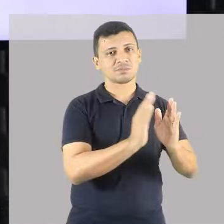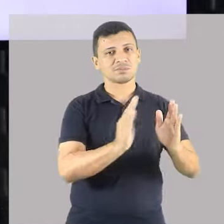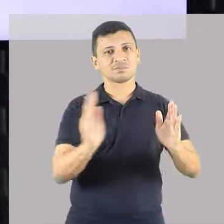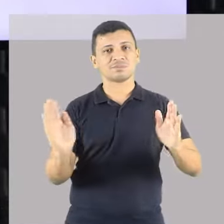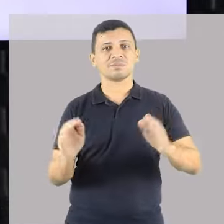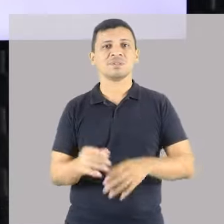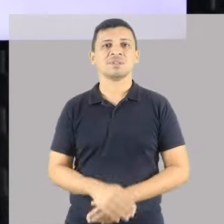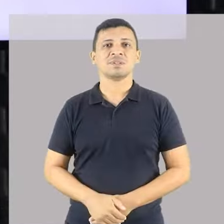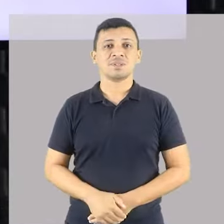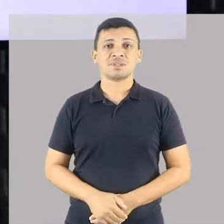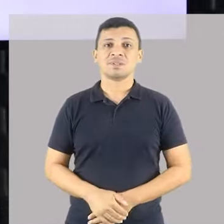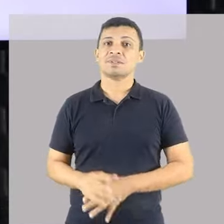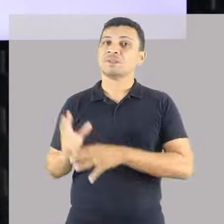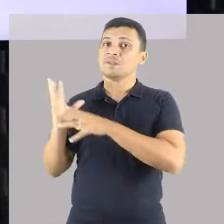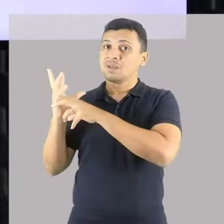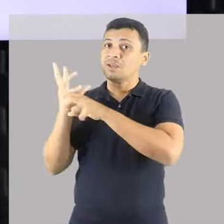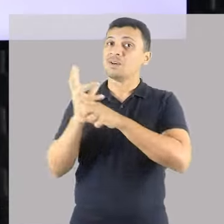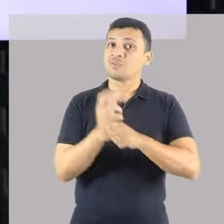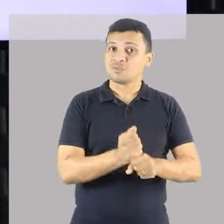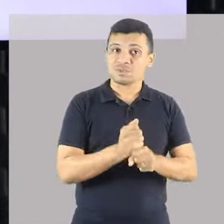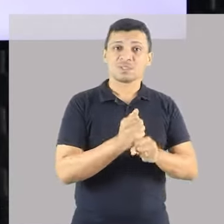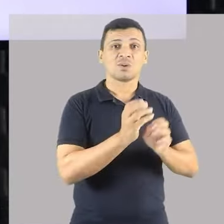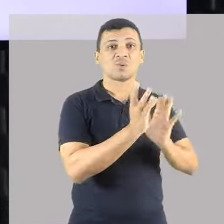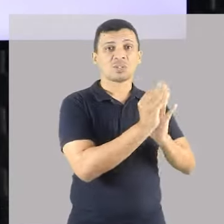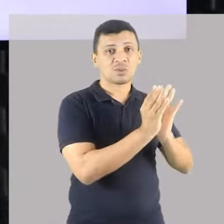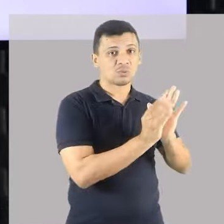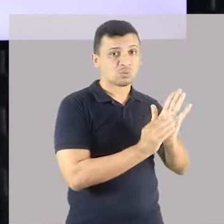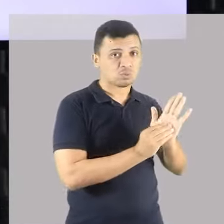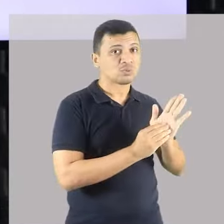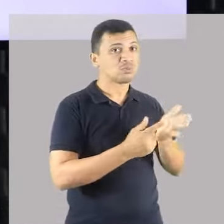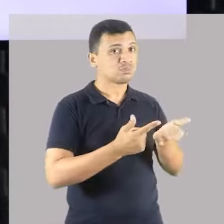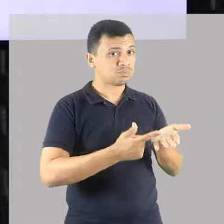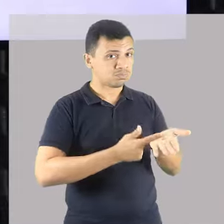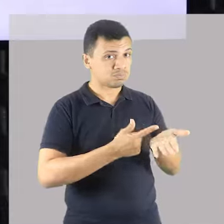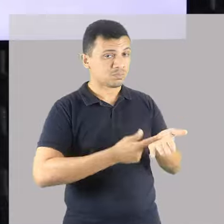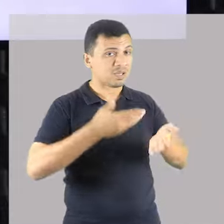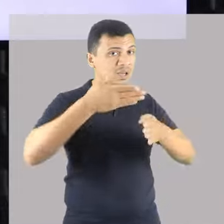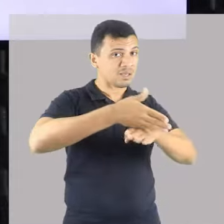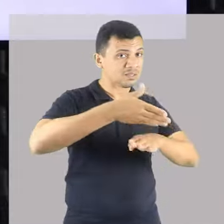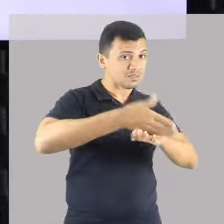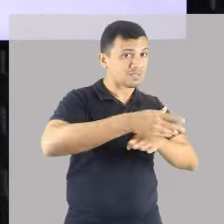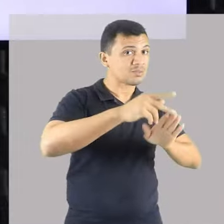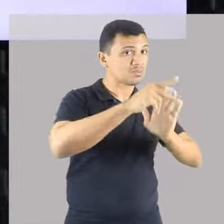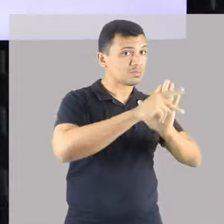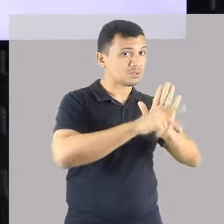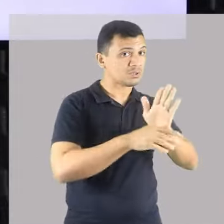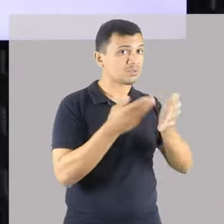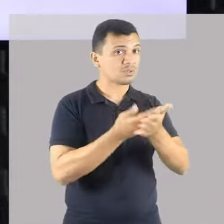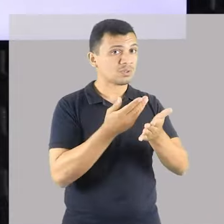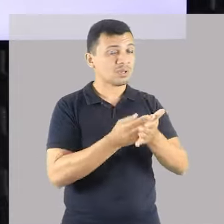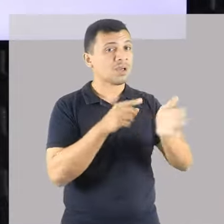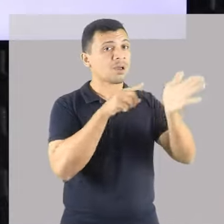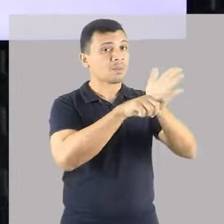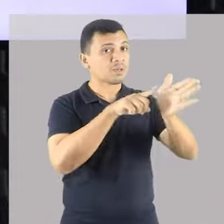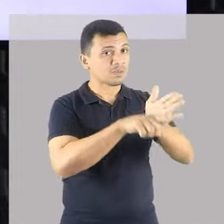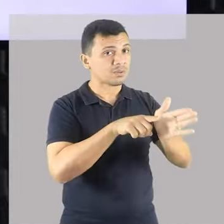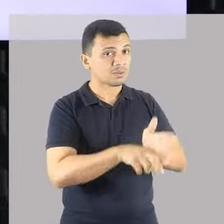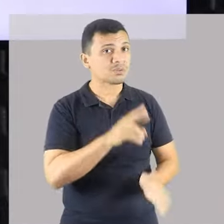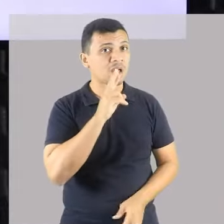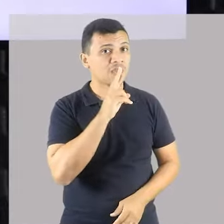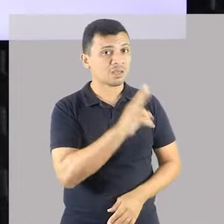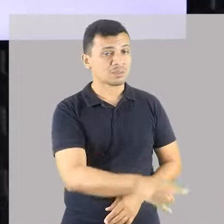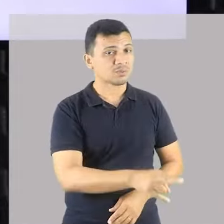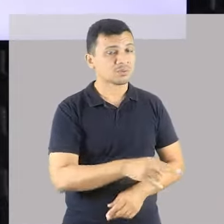revisem esse conteúdo no material certo acessem o plano de estudo resolvam as questões que estão